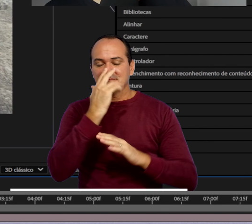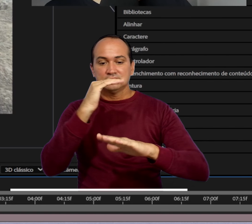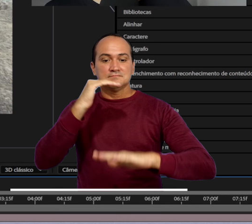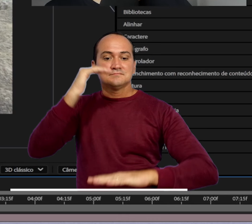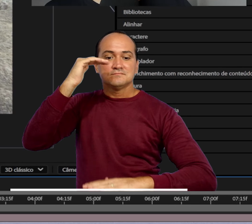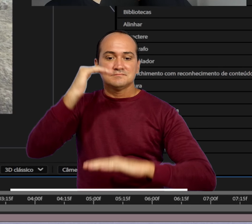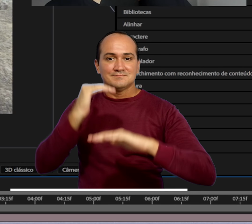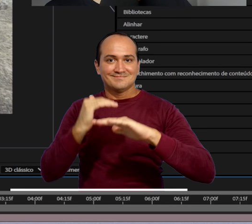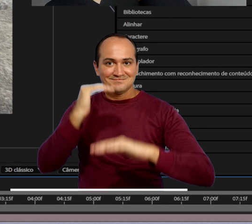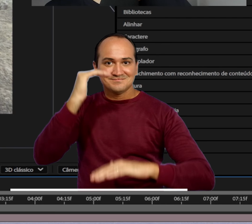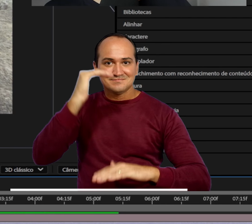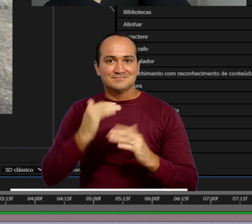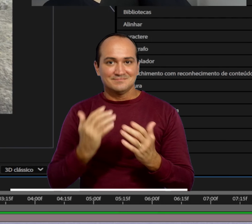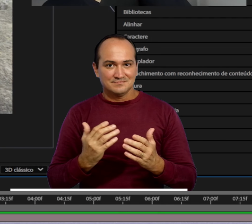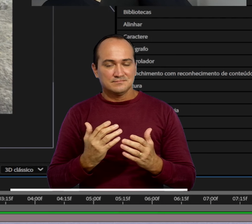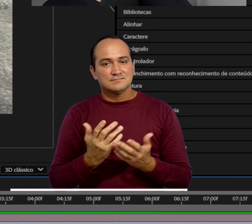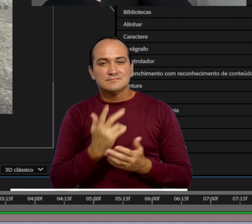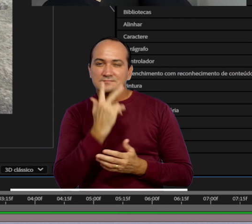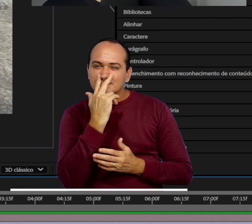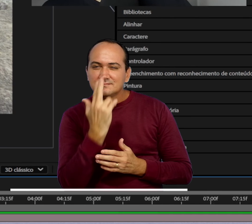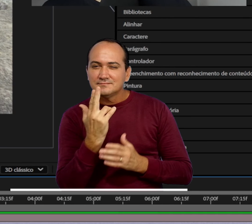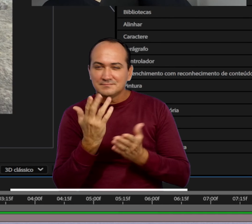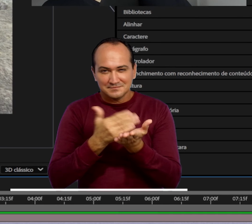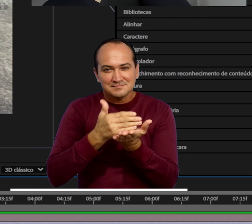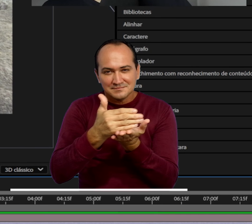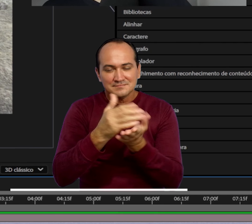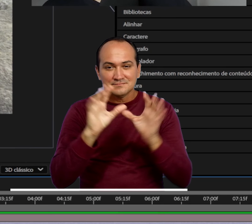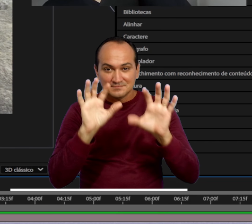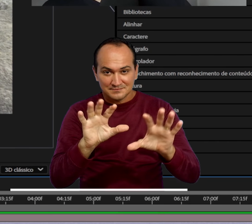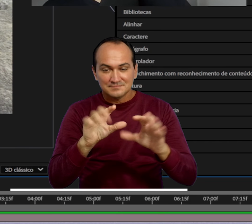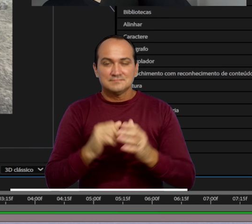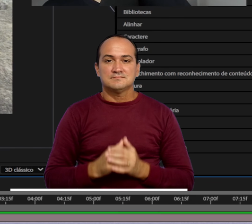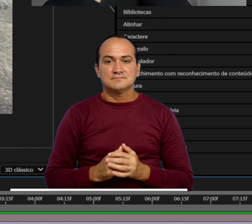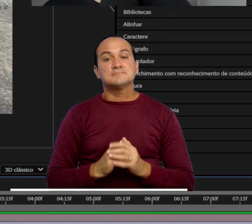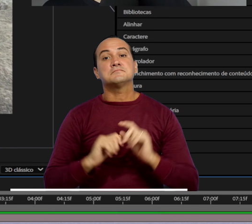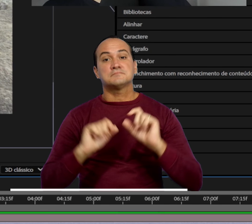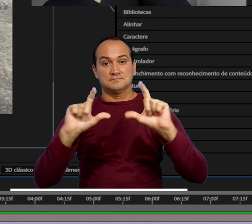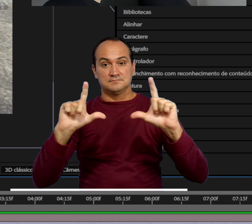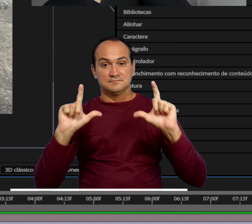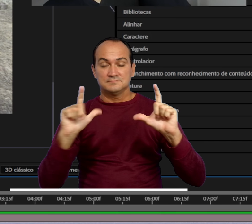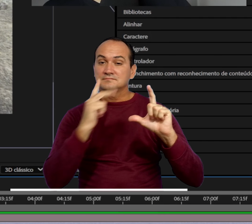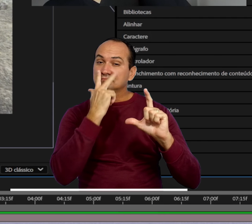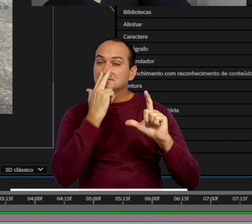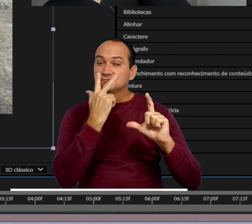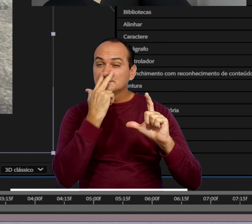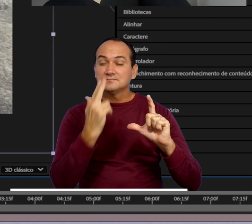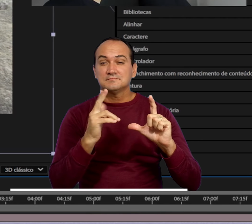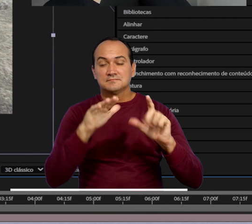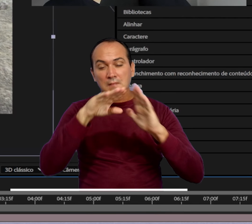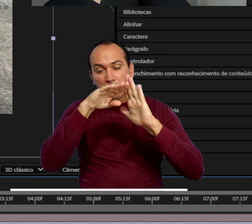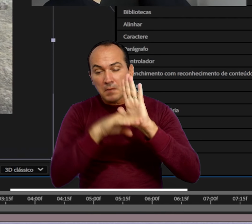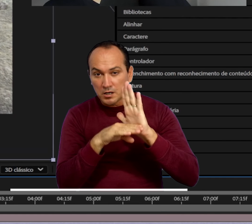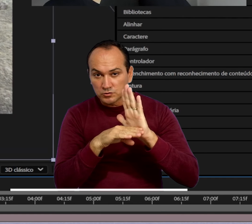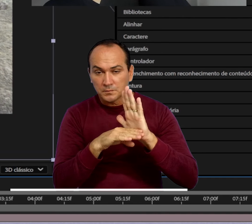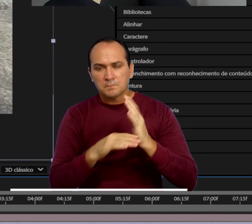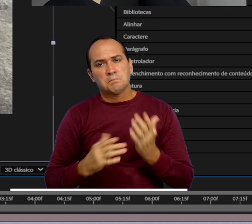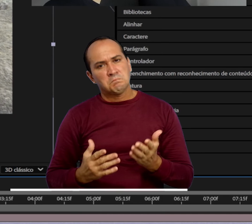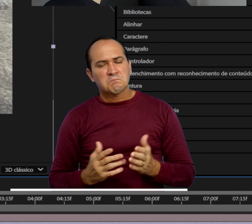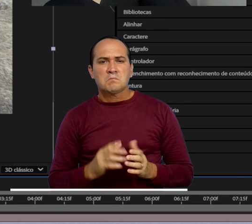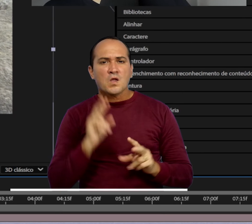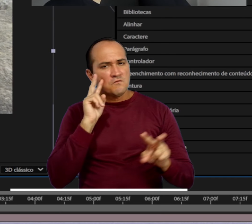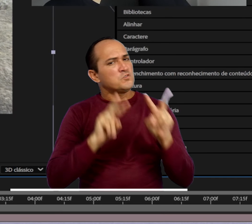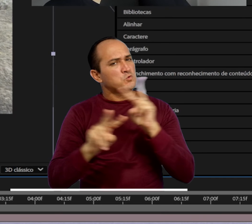é o meu eixo Y. Então, inicialmente ela vai estar assim, né, nessa posição, e essa imagem ela está um pouco mais